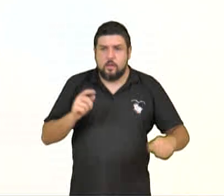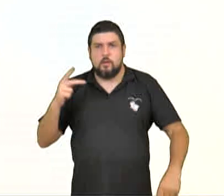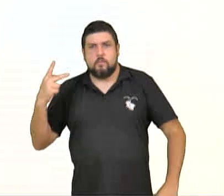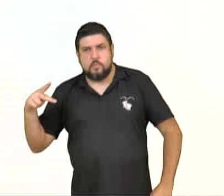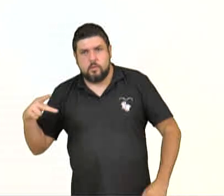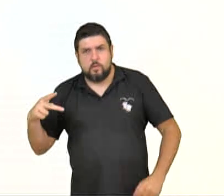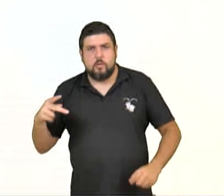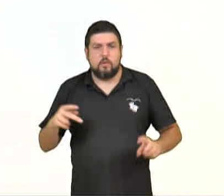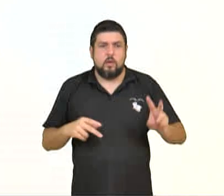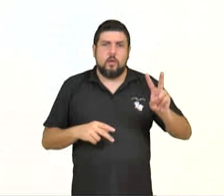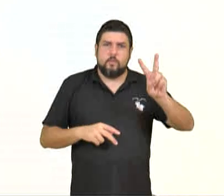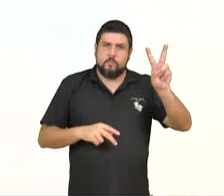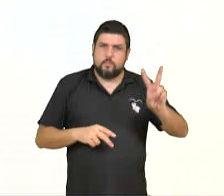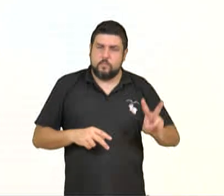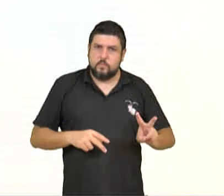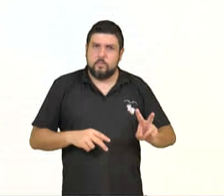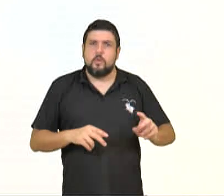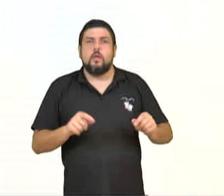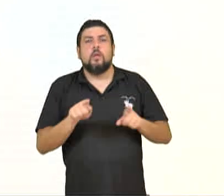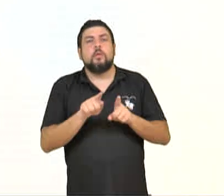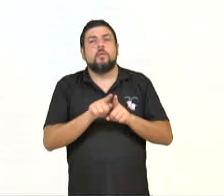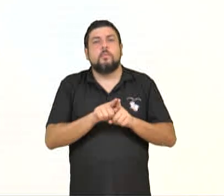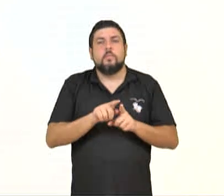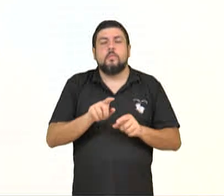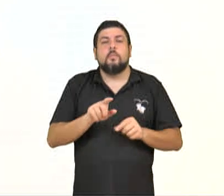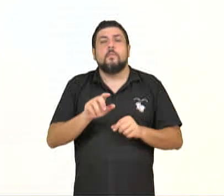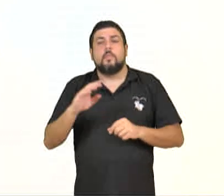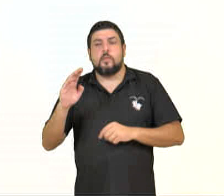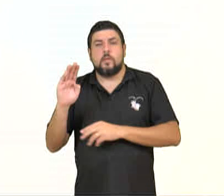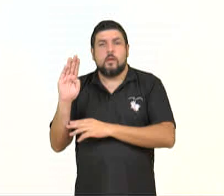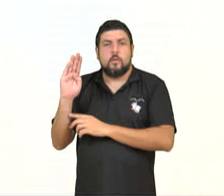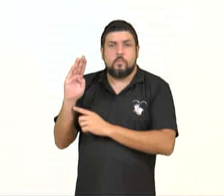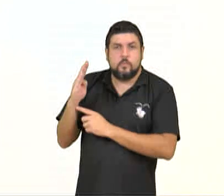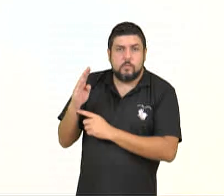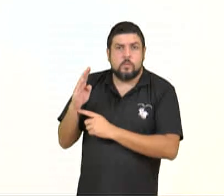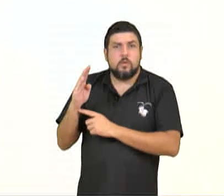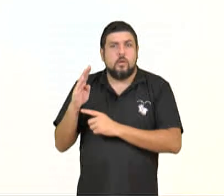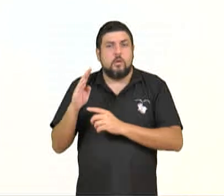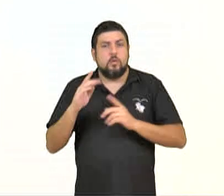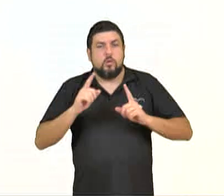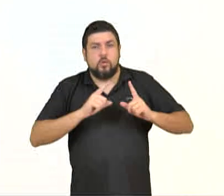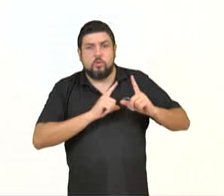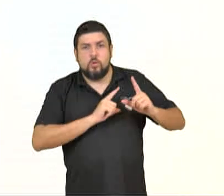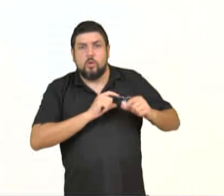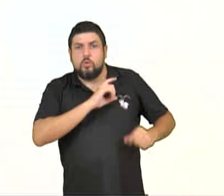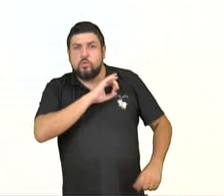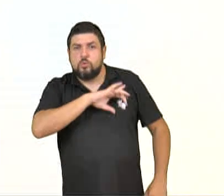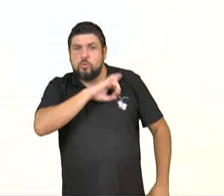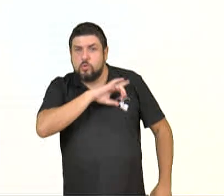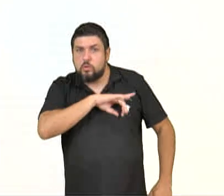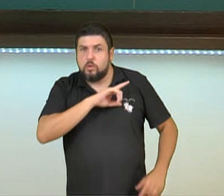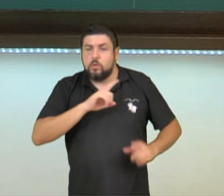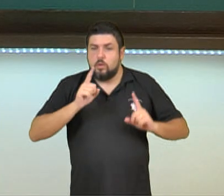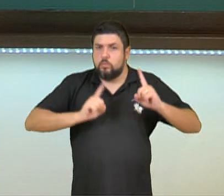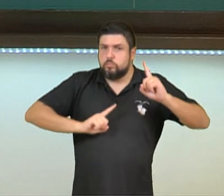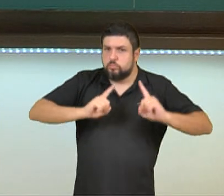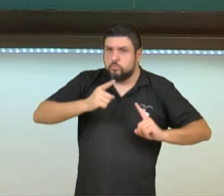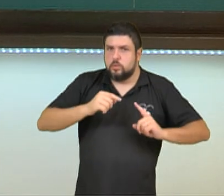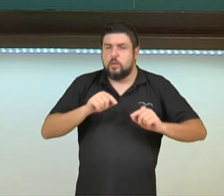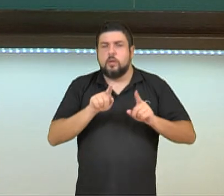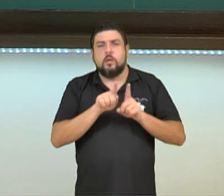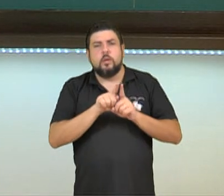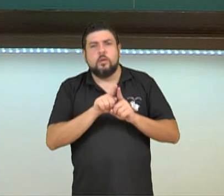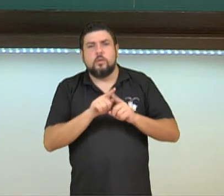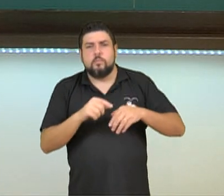Venezuela, além dos associados, Bolívia, Chile, Colômbia, Peru e Equador, além das Guianas e o